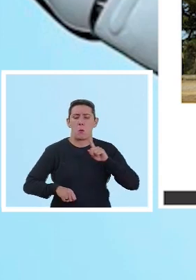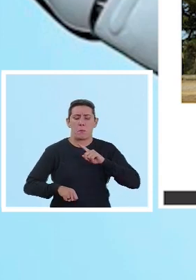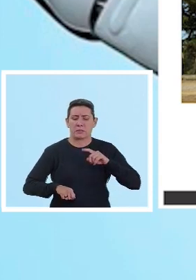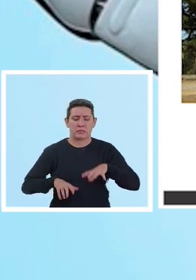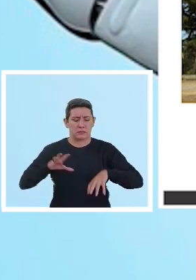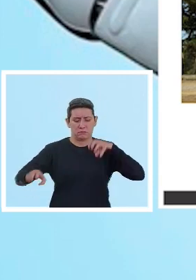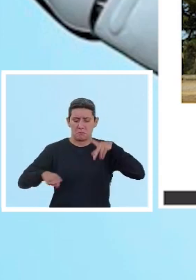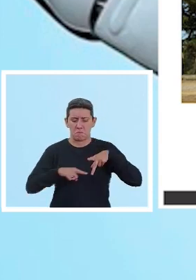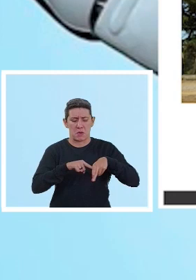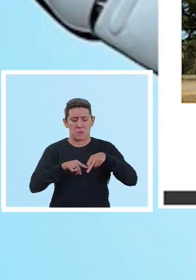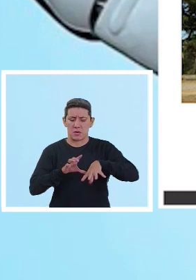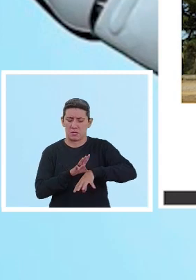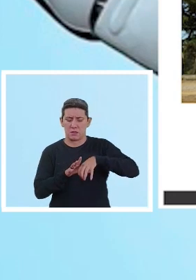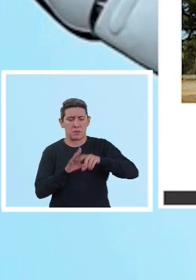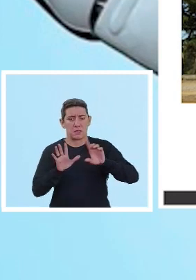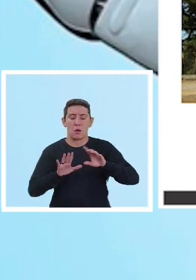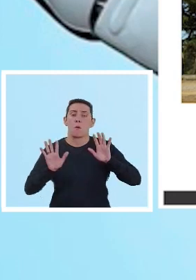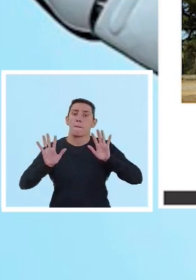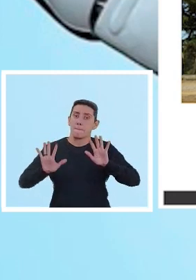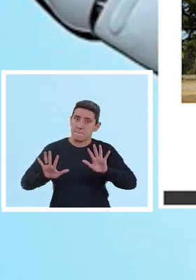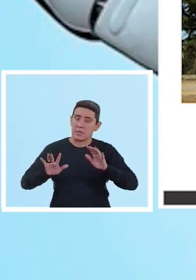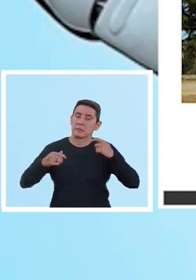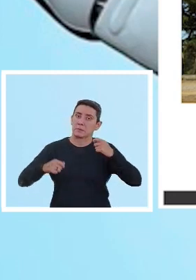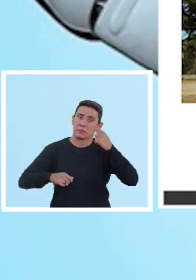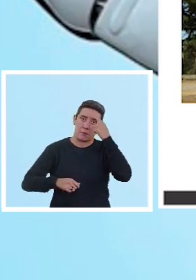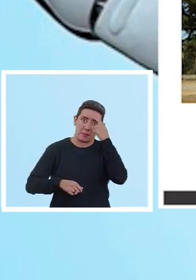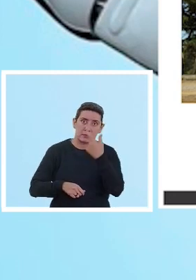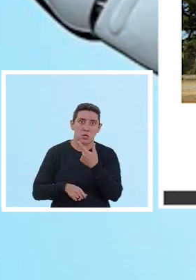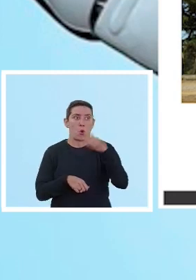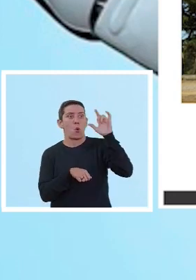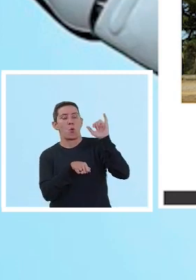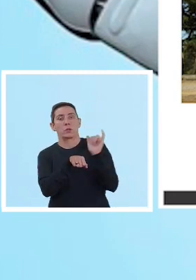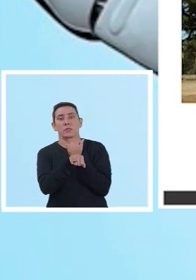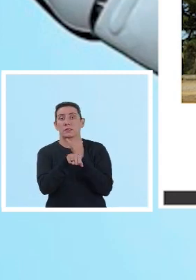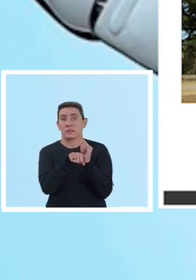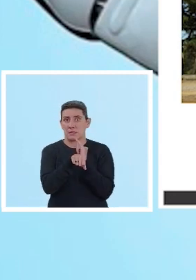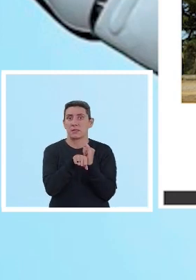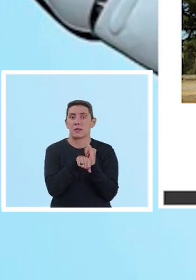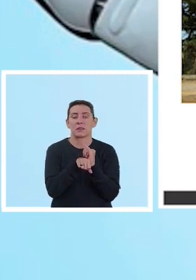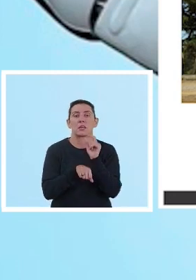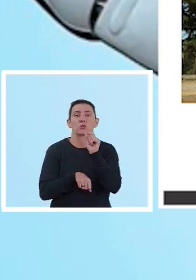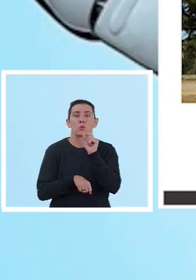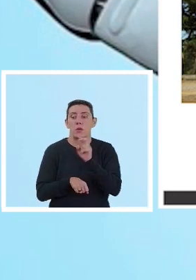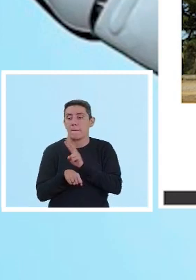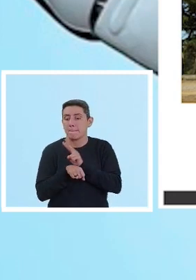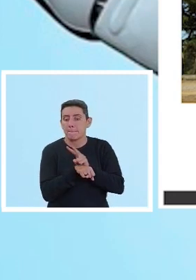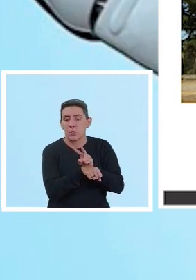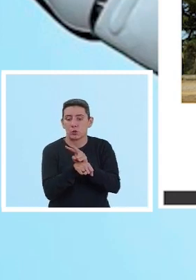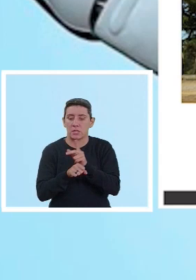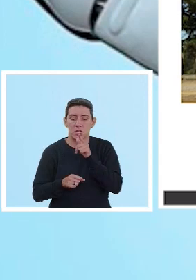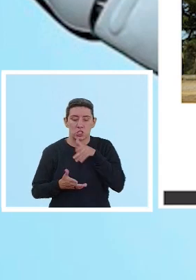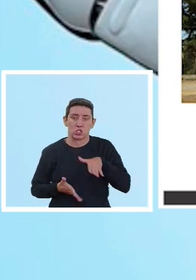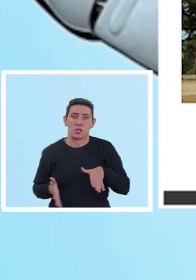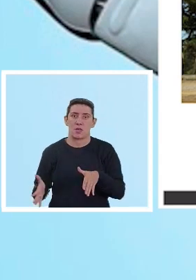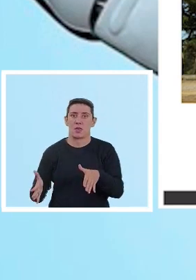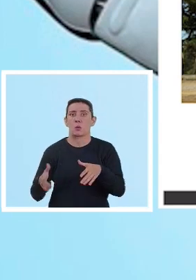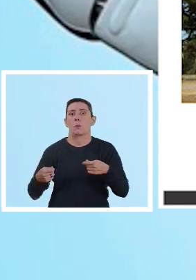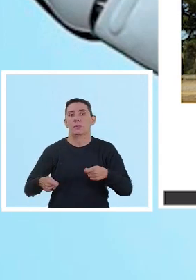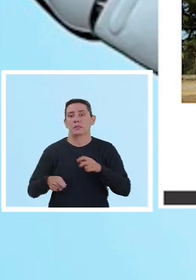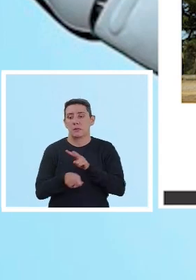de captação mas também seria uma solução que protegeria o Rio né